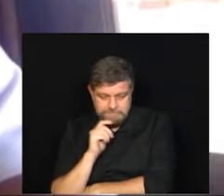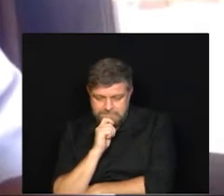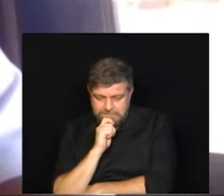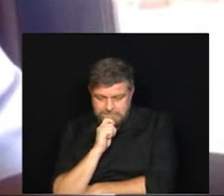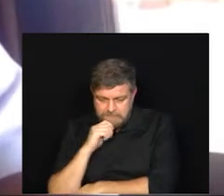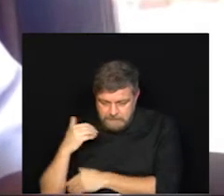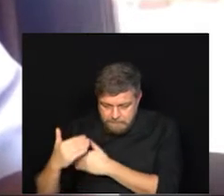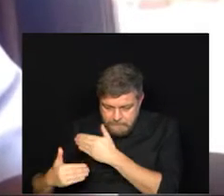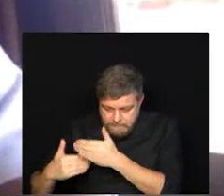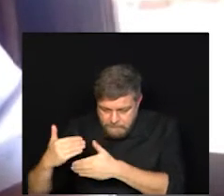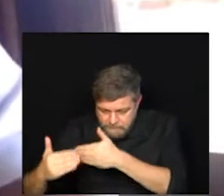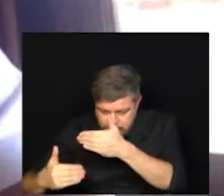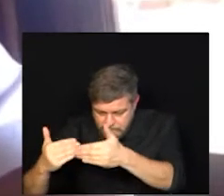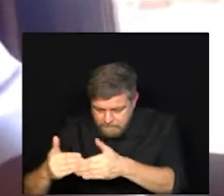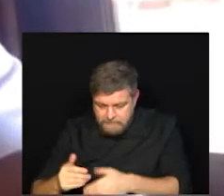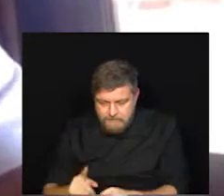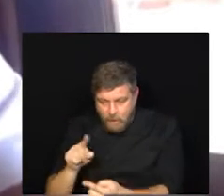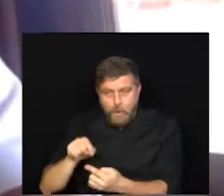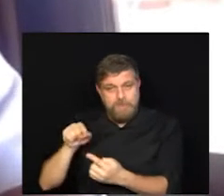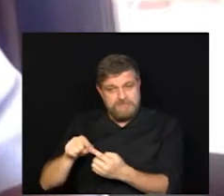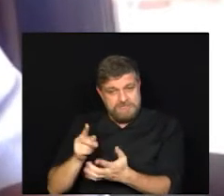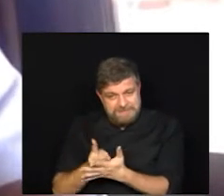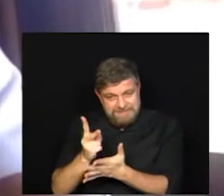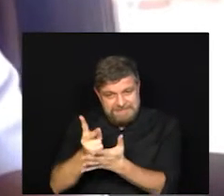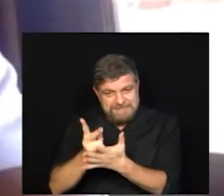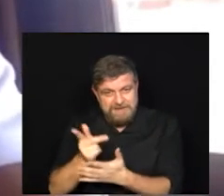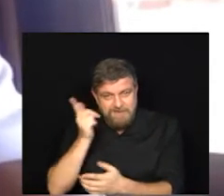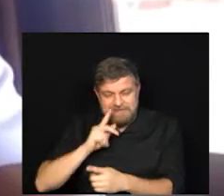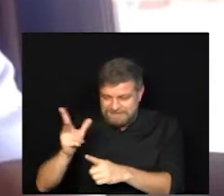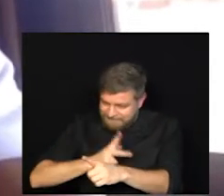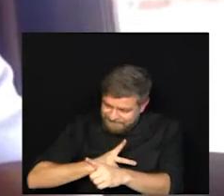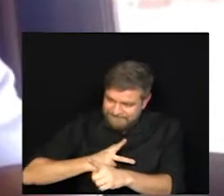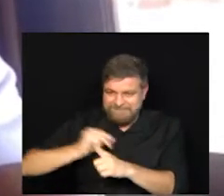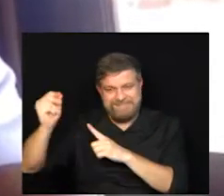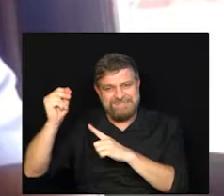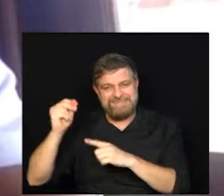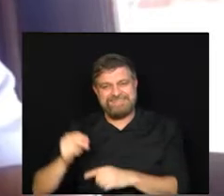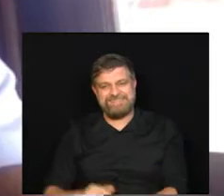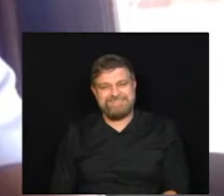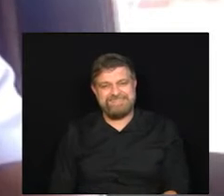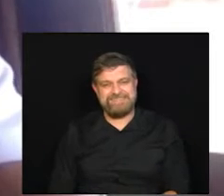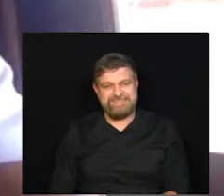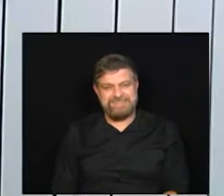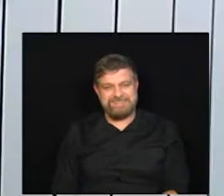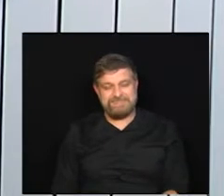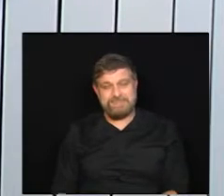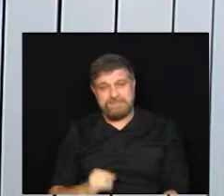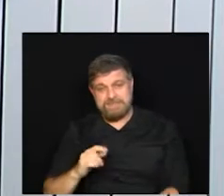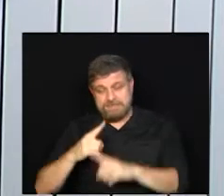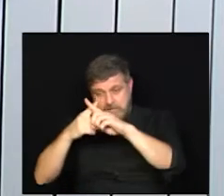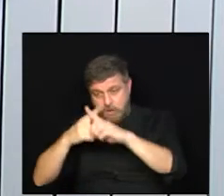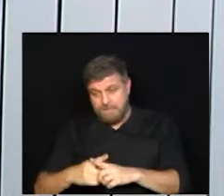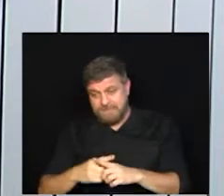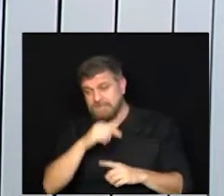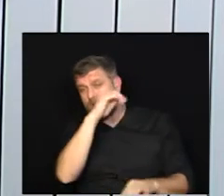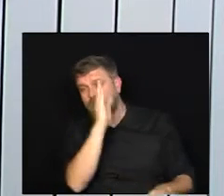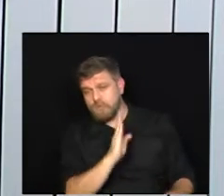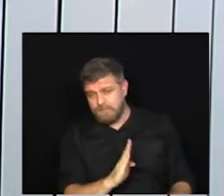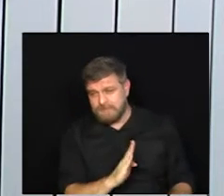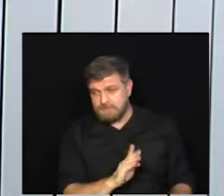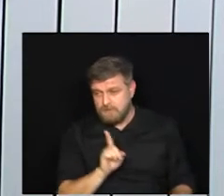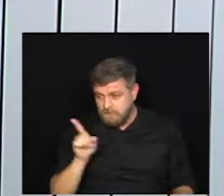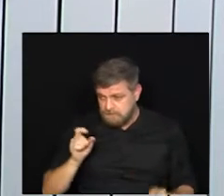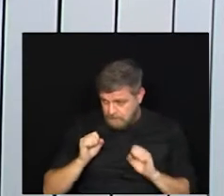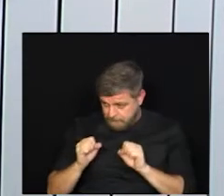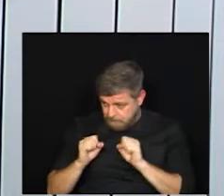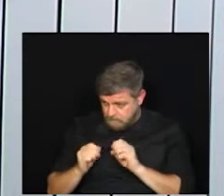na frente para chegar sempre um degrauzinho na frente do competidor. Mas se a competição é aqui no Brasil, aí você